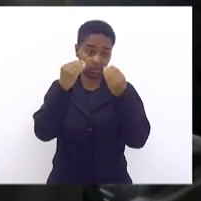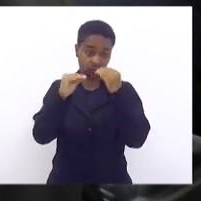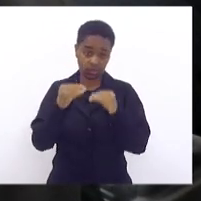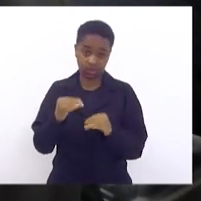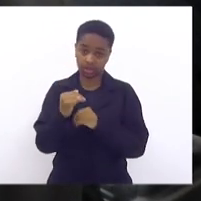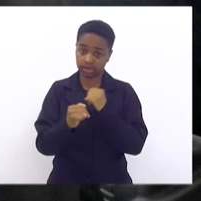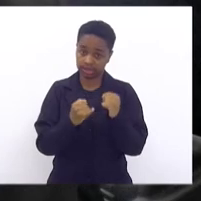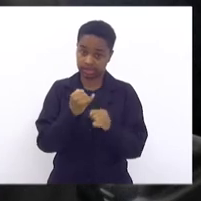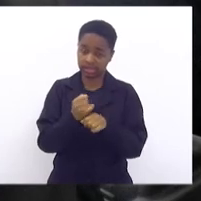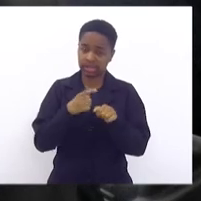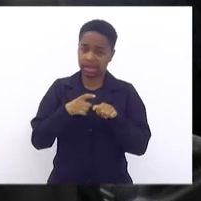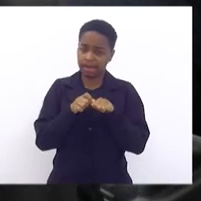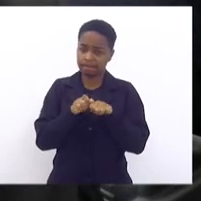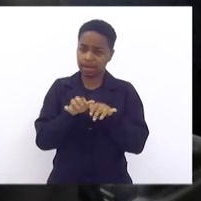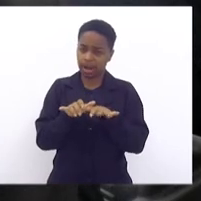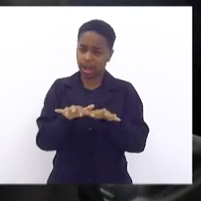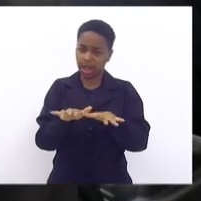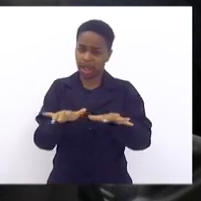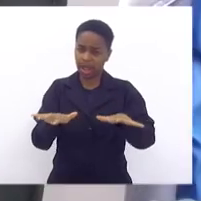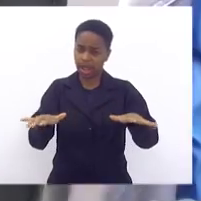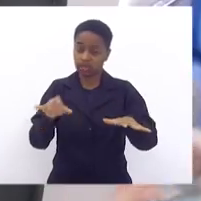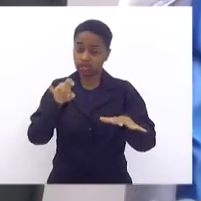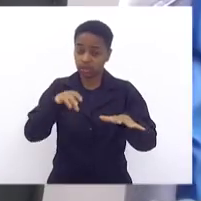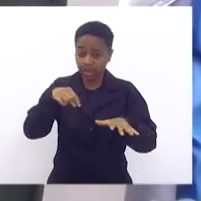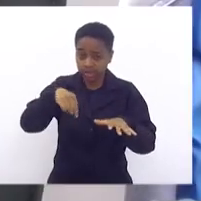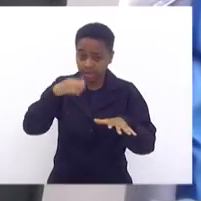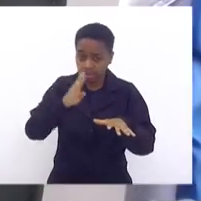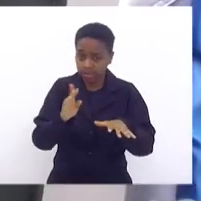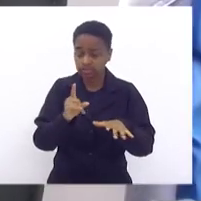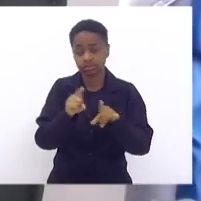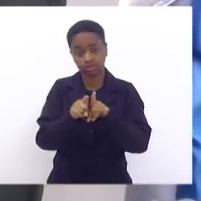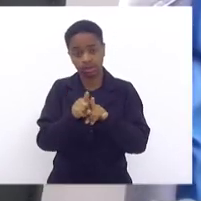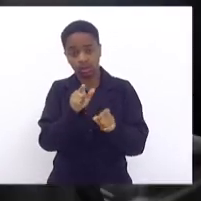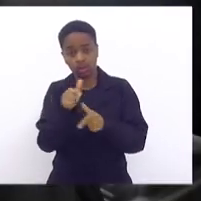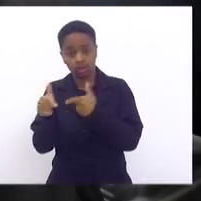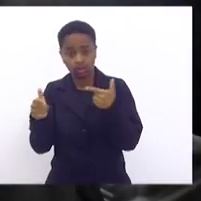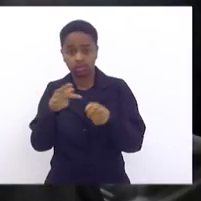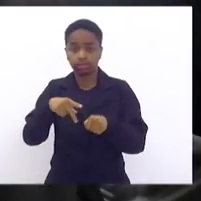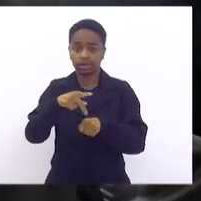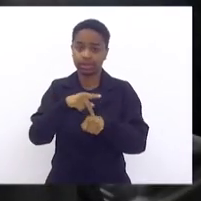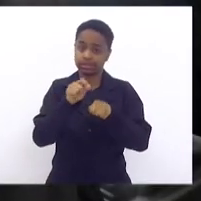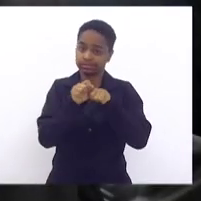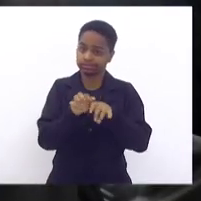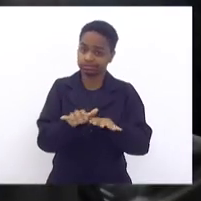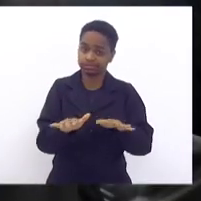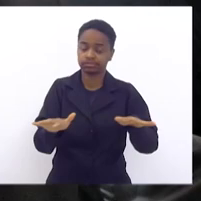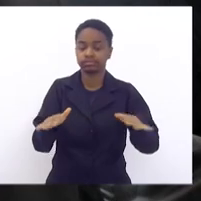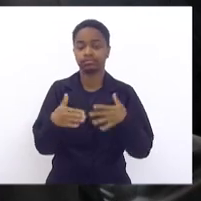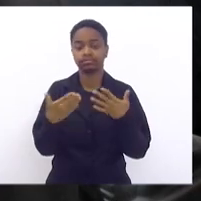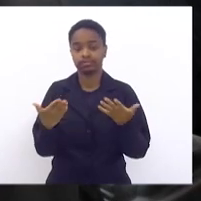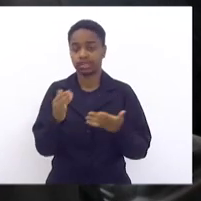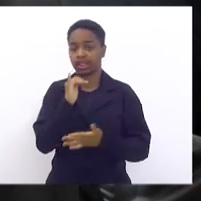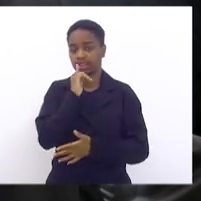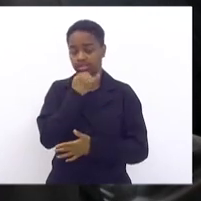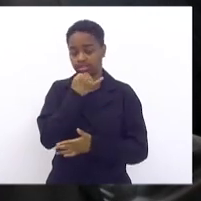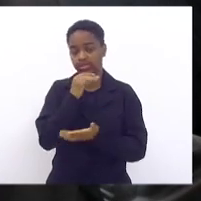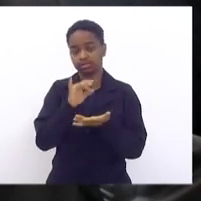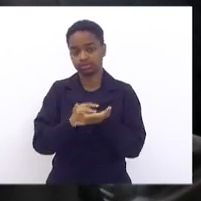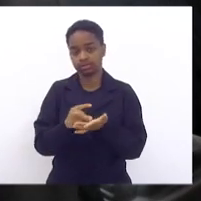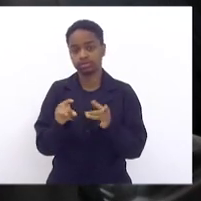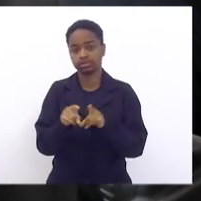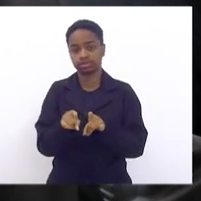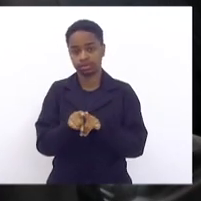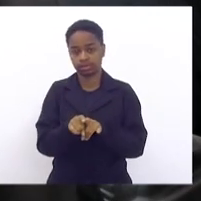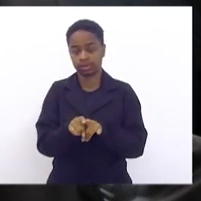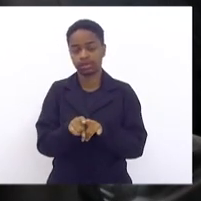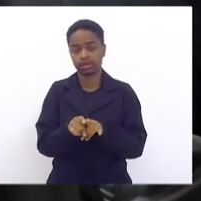Isso toma uma proporção não apenas nacional, mas internacional. Então, é muito triste essa, e é